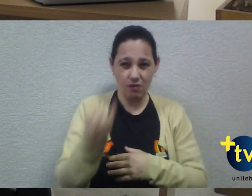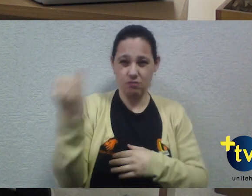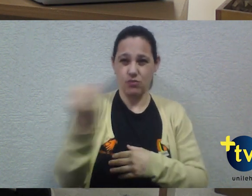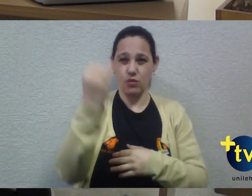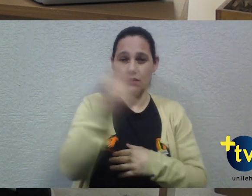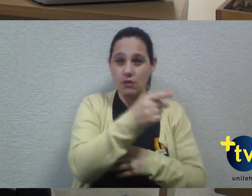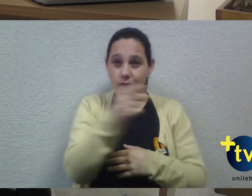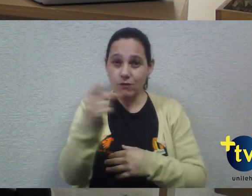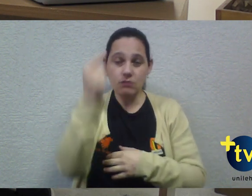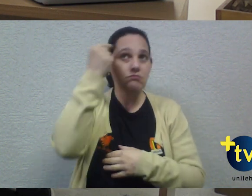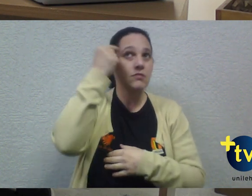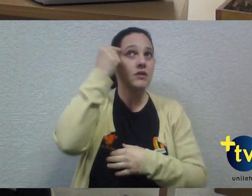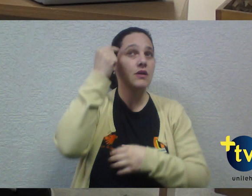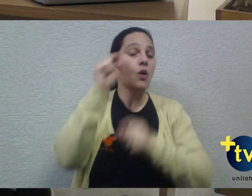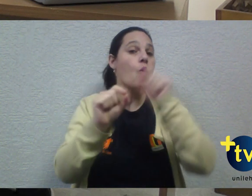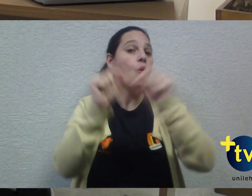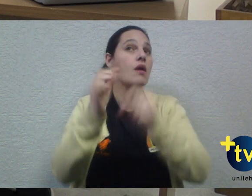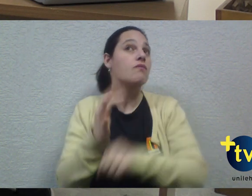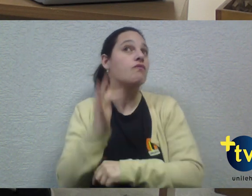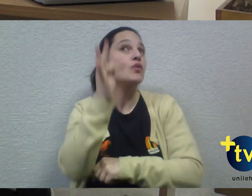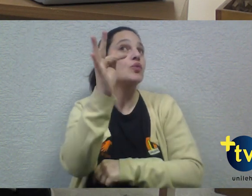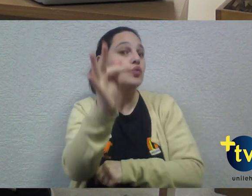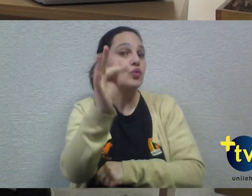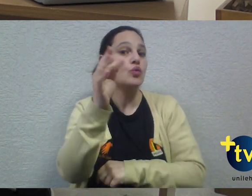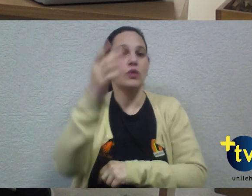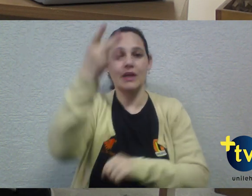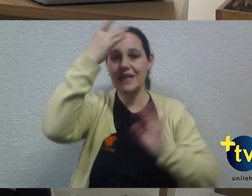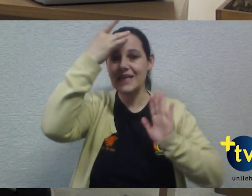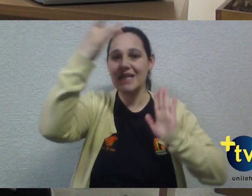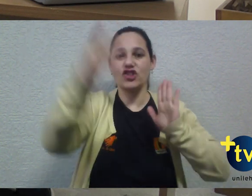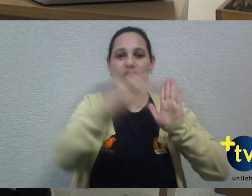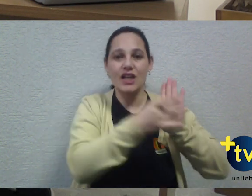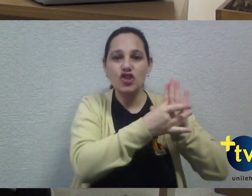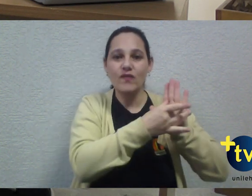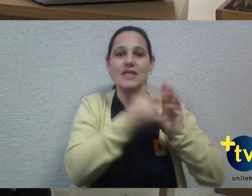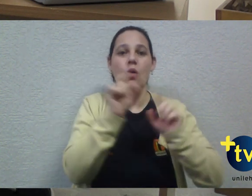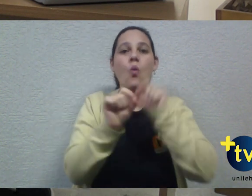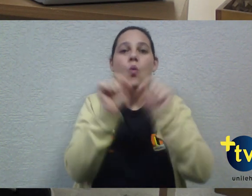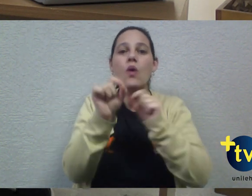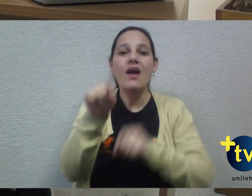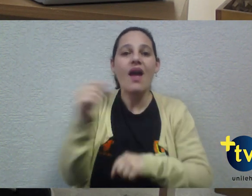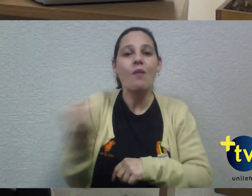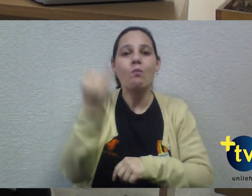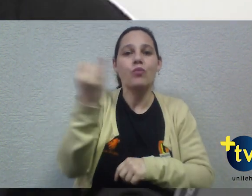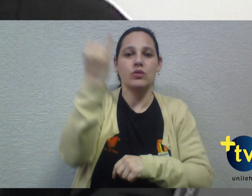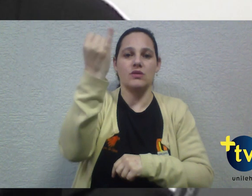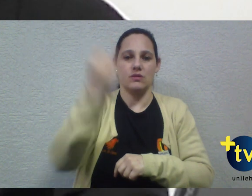quais são as principais tendências de mercado de trabalho relacionadas à inteligência artificial.